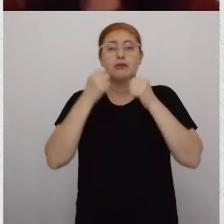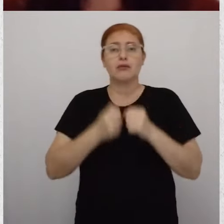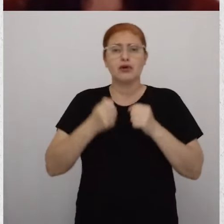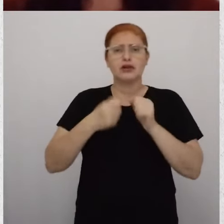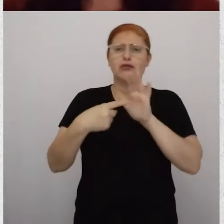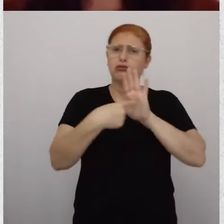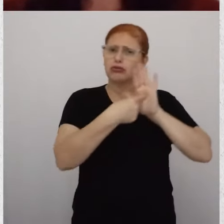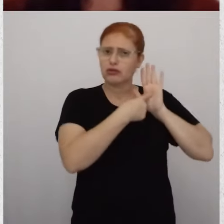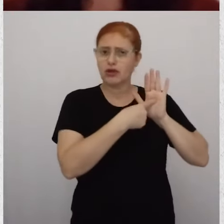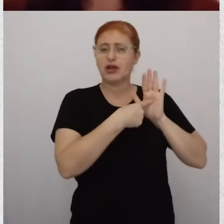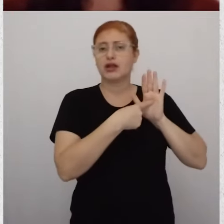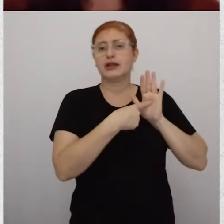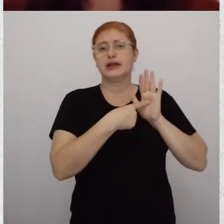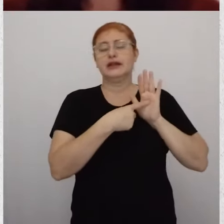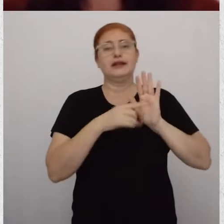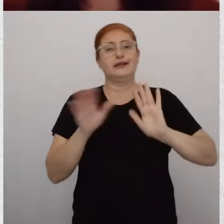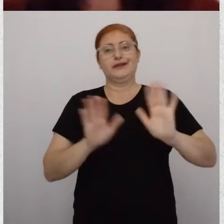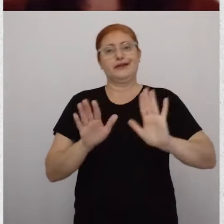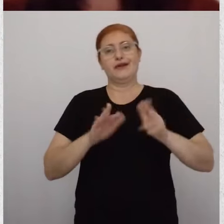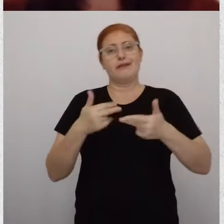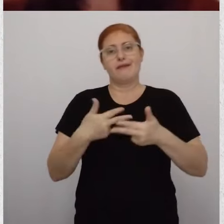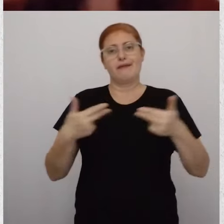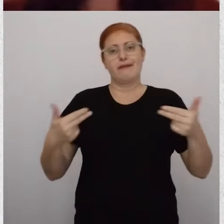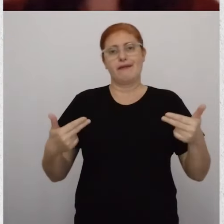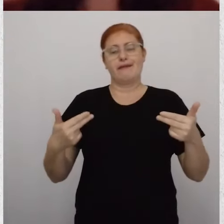uma denúncia, não é uma coisa que se dá